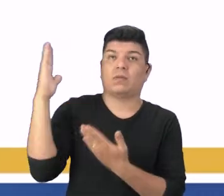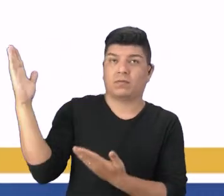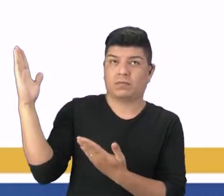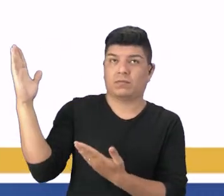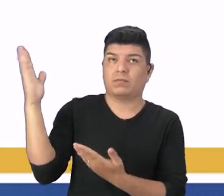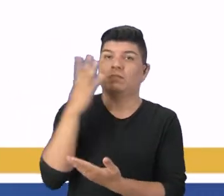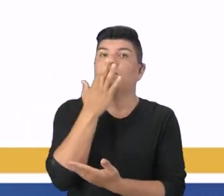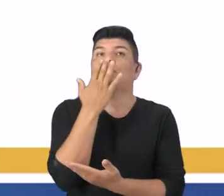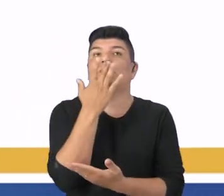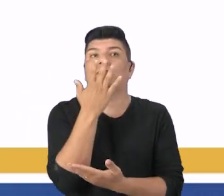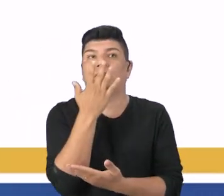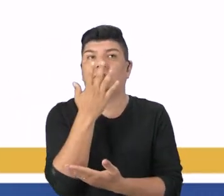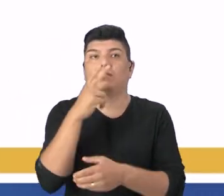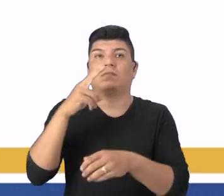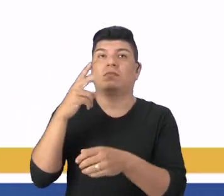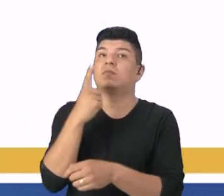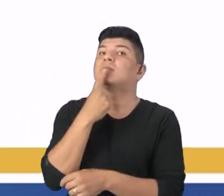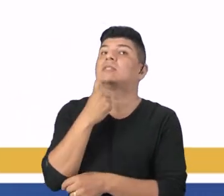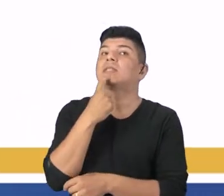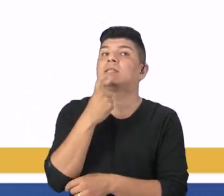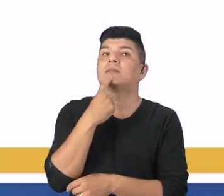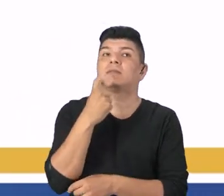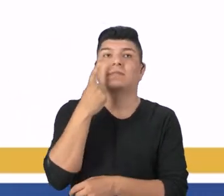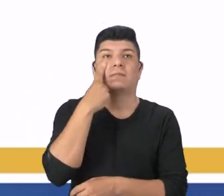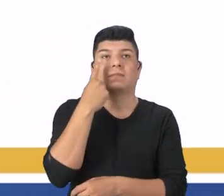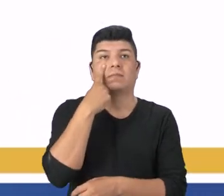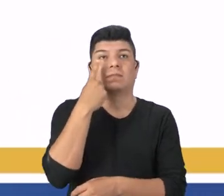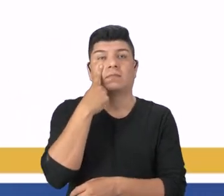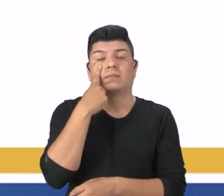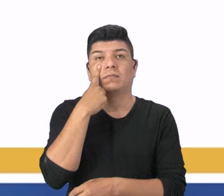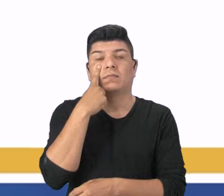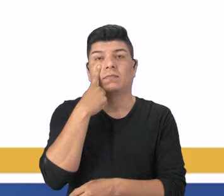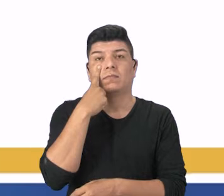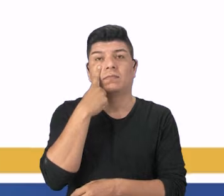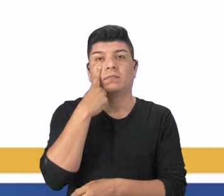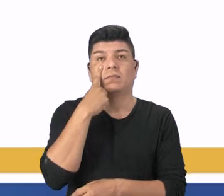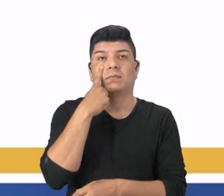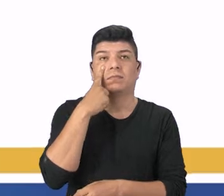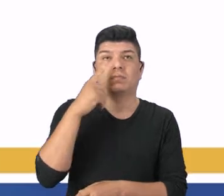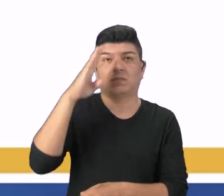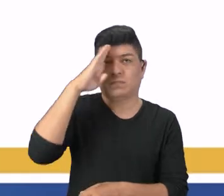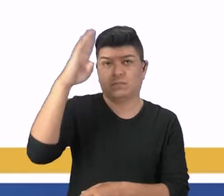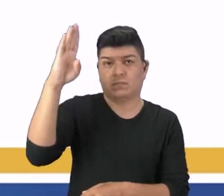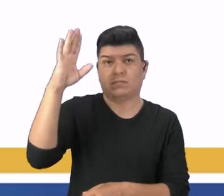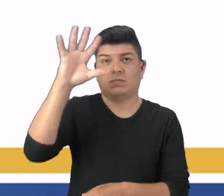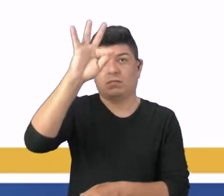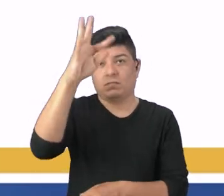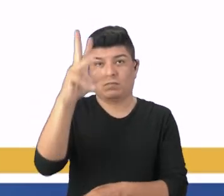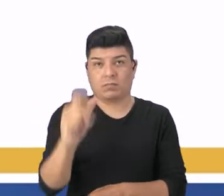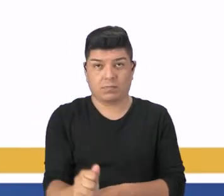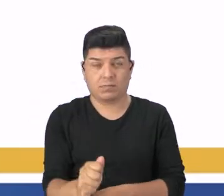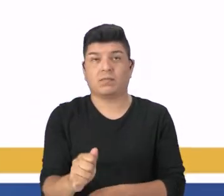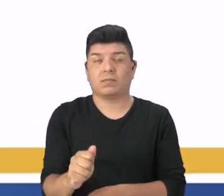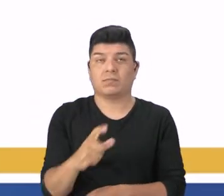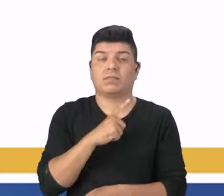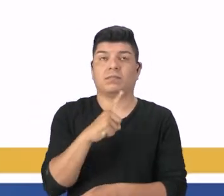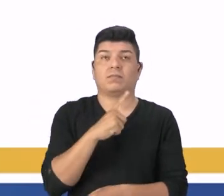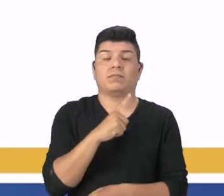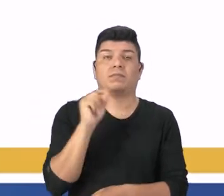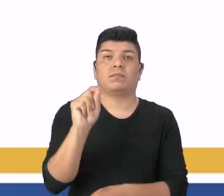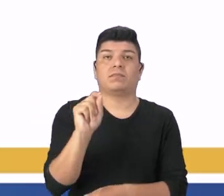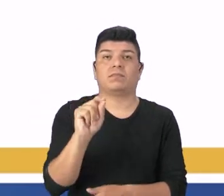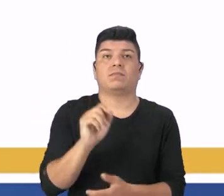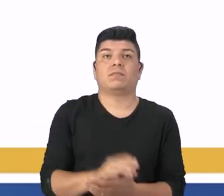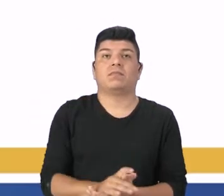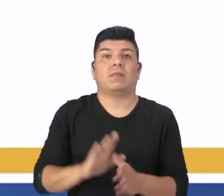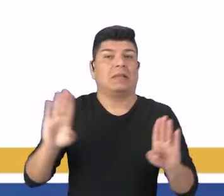interessantes de destacar. A de vermelho, que a gente vai notar aí na parte central do continente africano, você tem